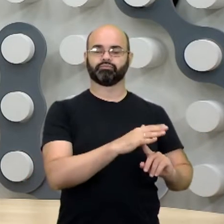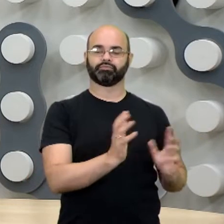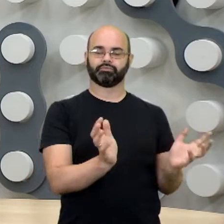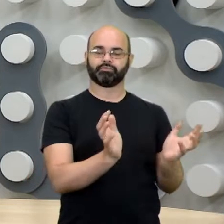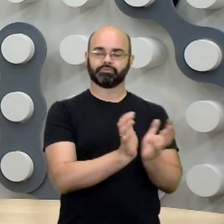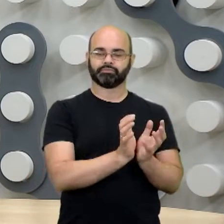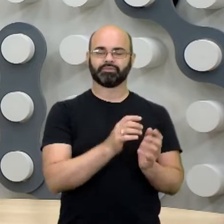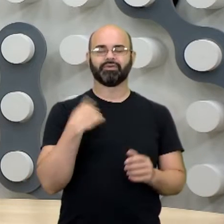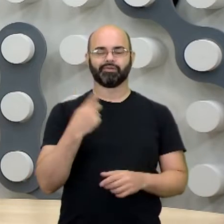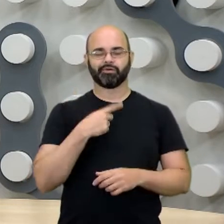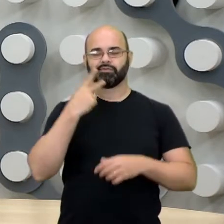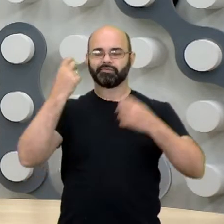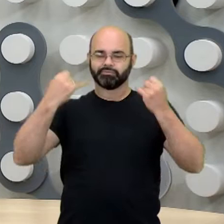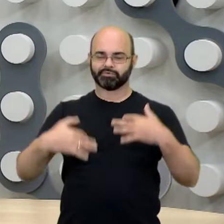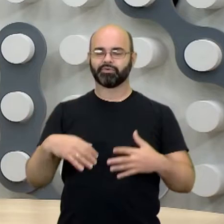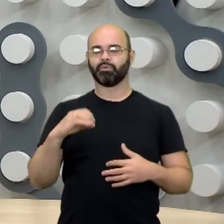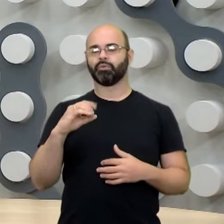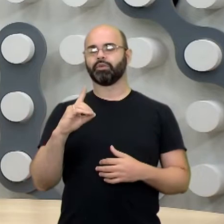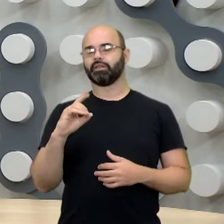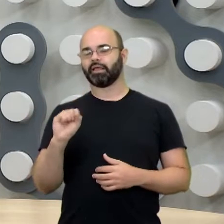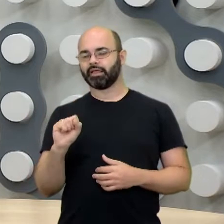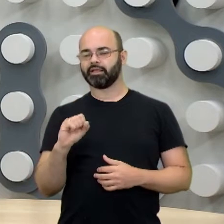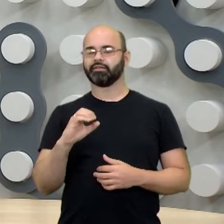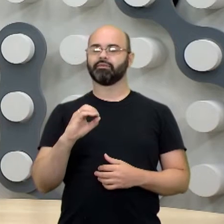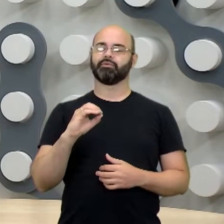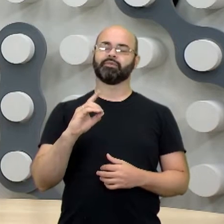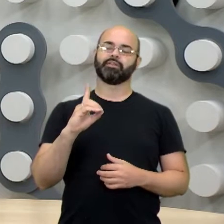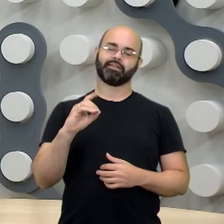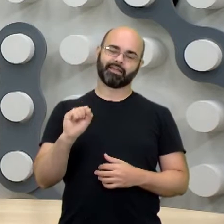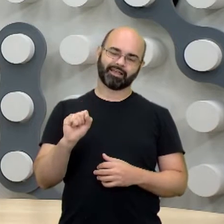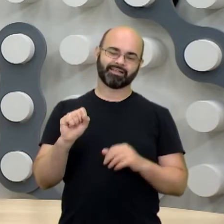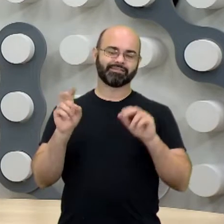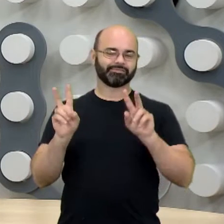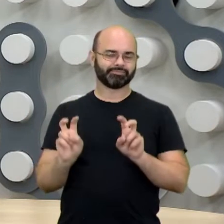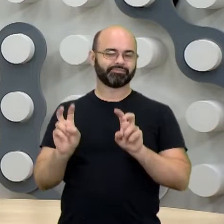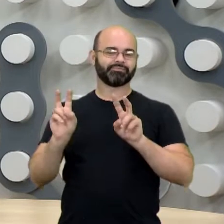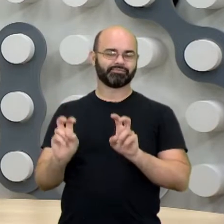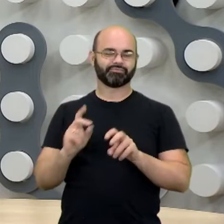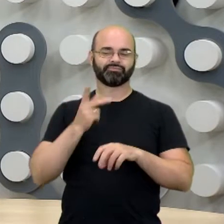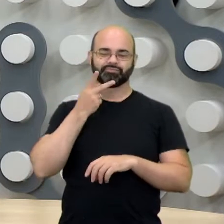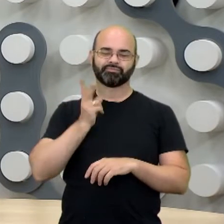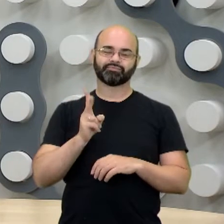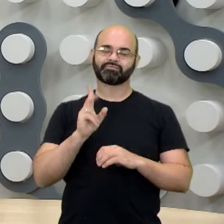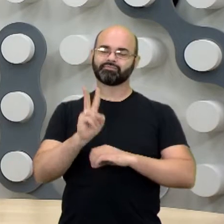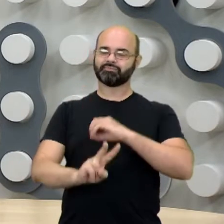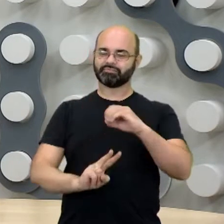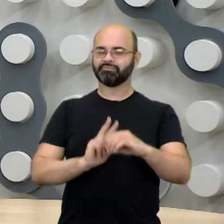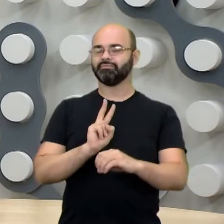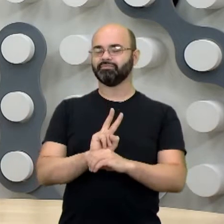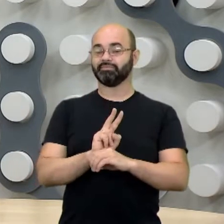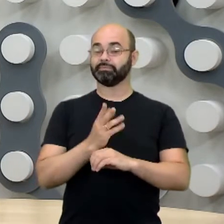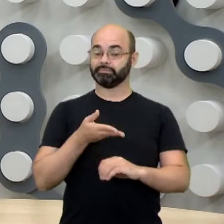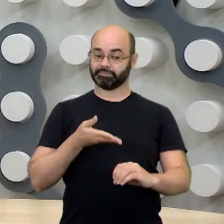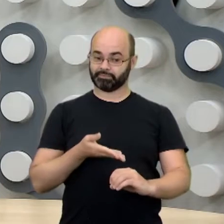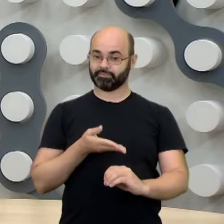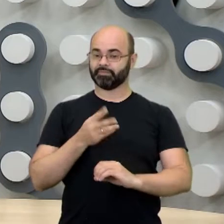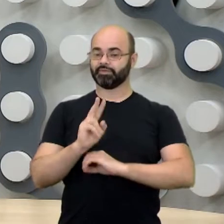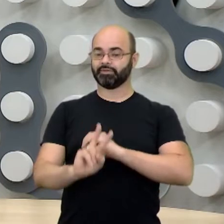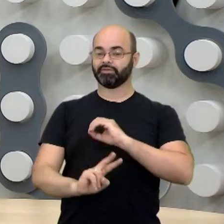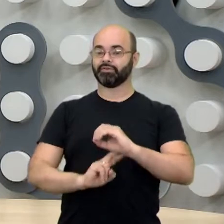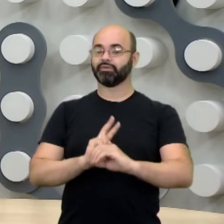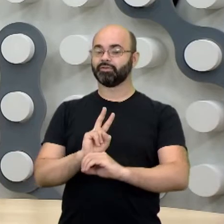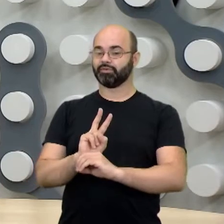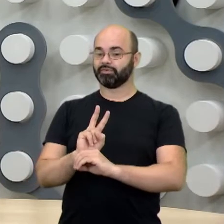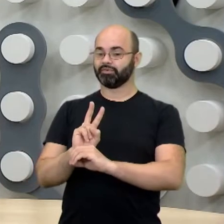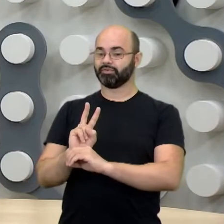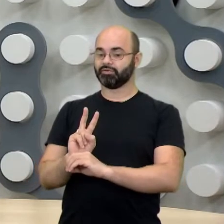né, o Objetivo do Desenvolvimento aí, né, sustentável, né? Então a sustentabilidade hoje, ela